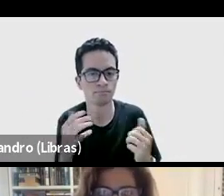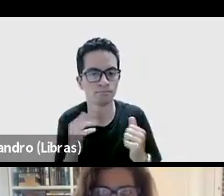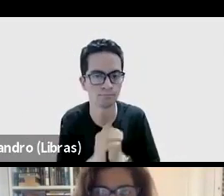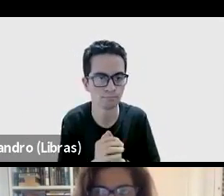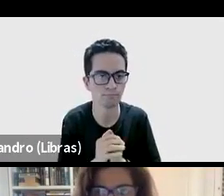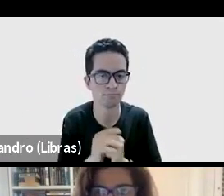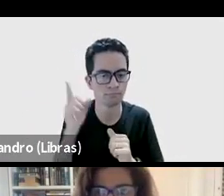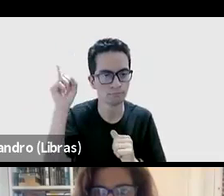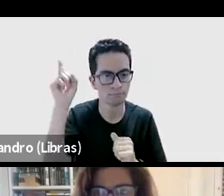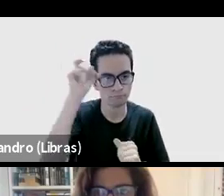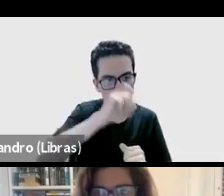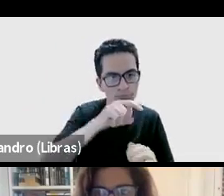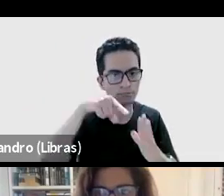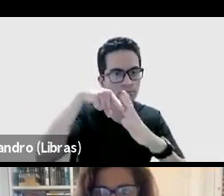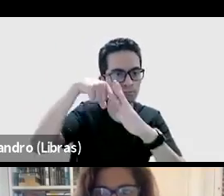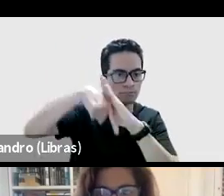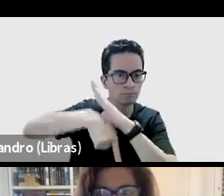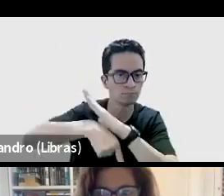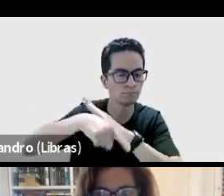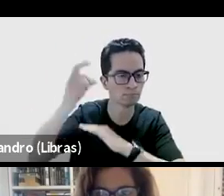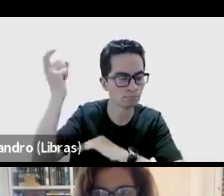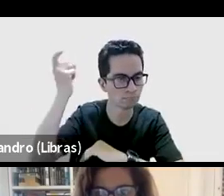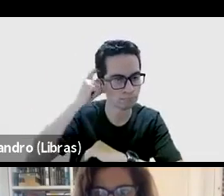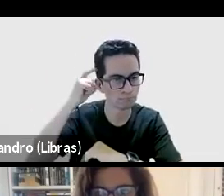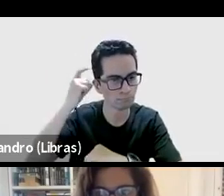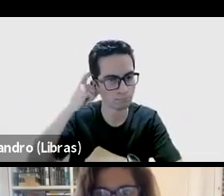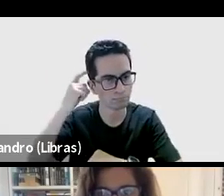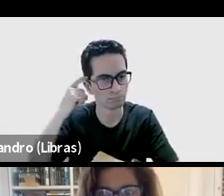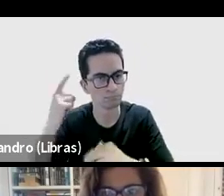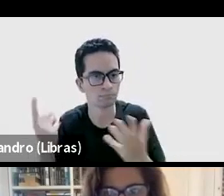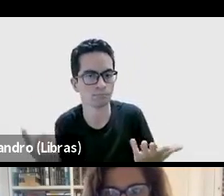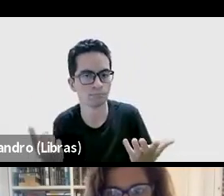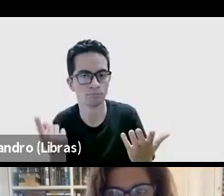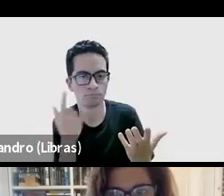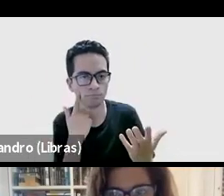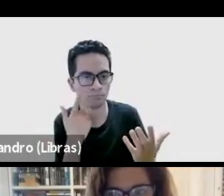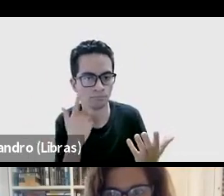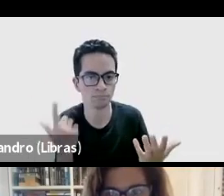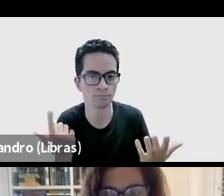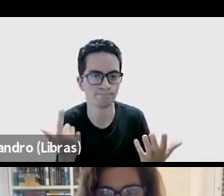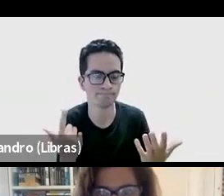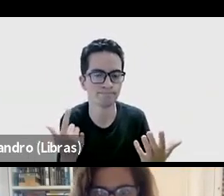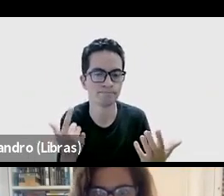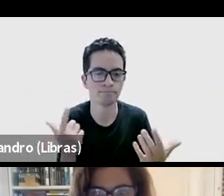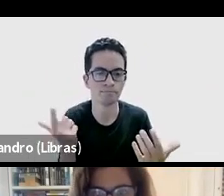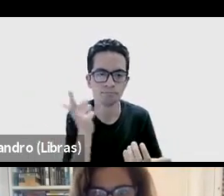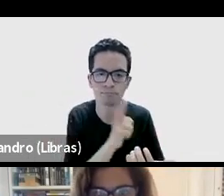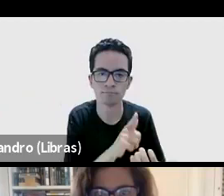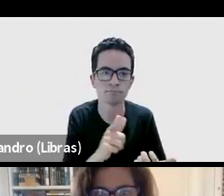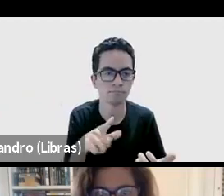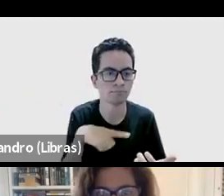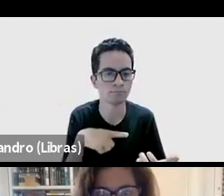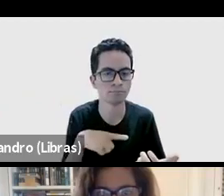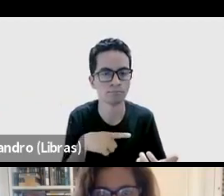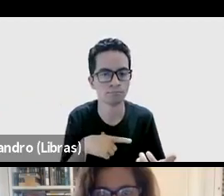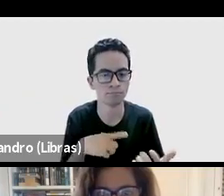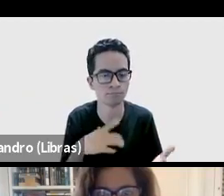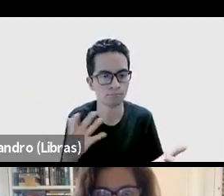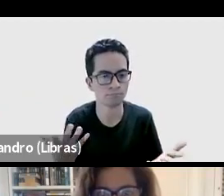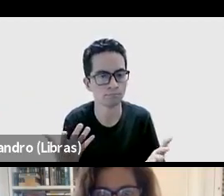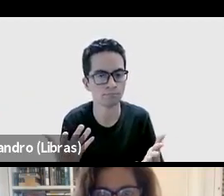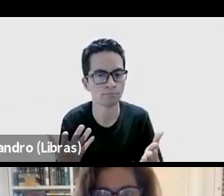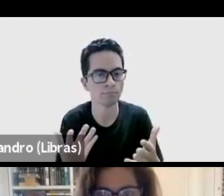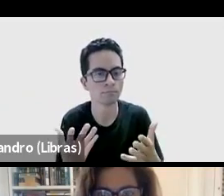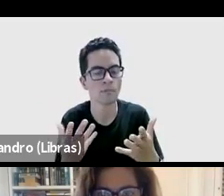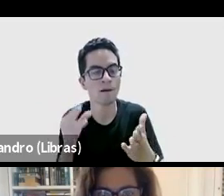que é, enfim, a questão da fronteira, né? Ou seja, qual que é a fronteira do nosso campo de estudos, né? Para onde que a gente vai, né? Porque aí a gente